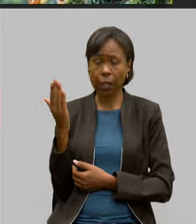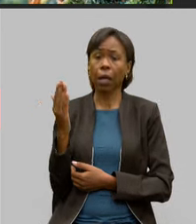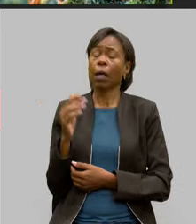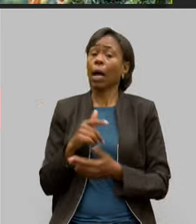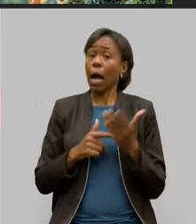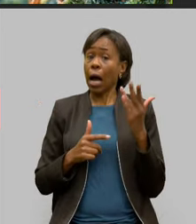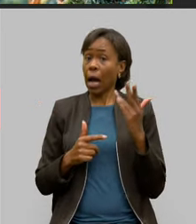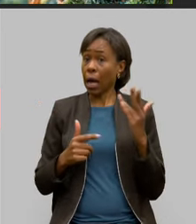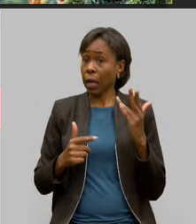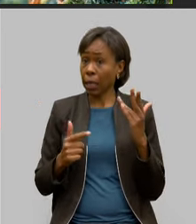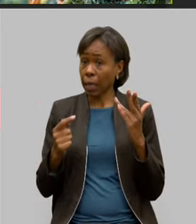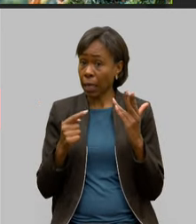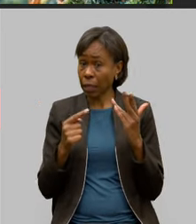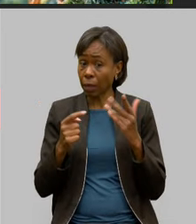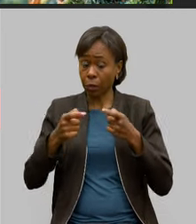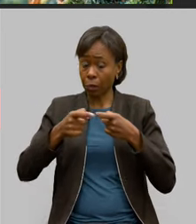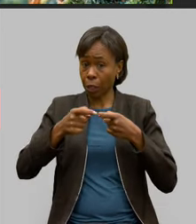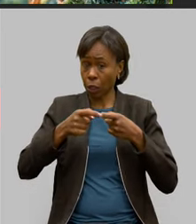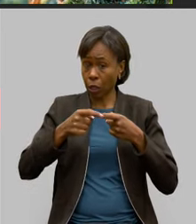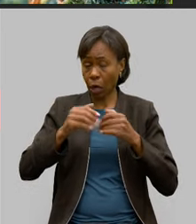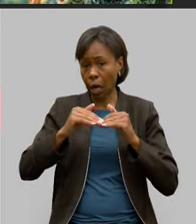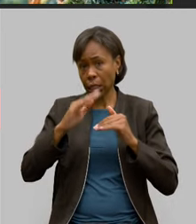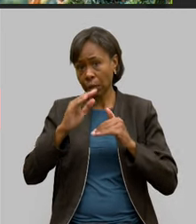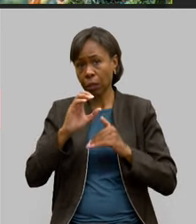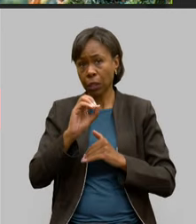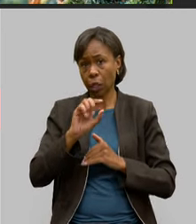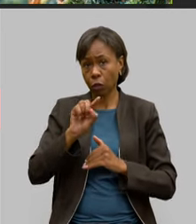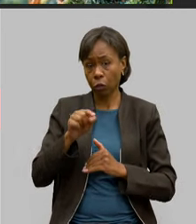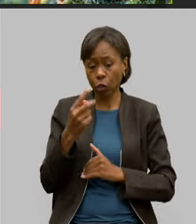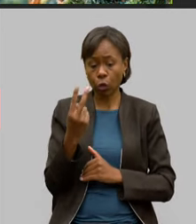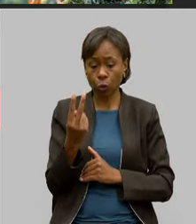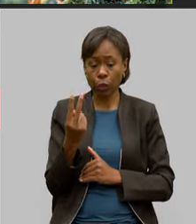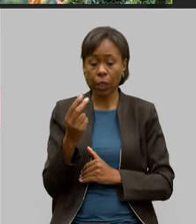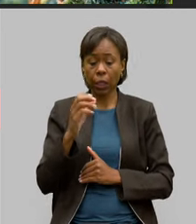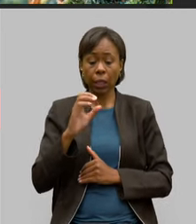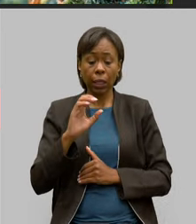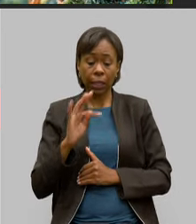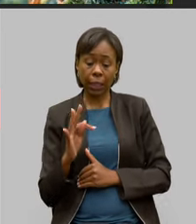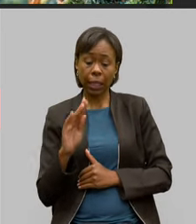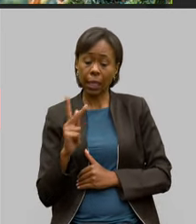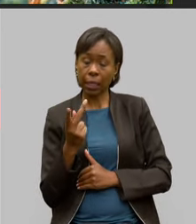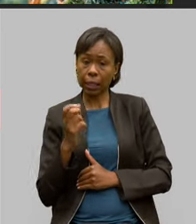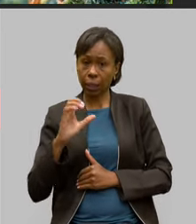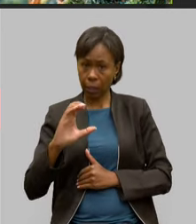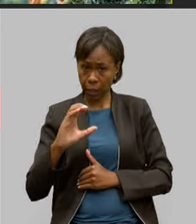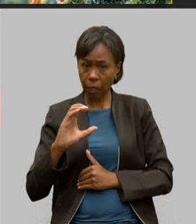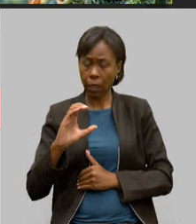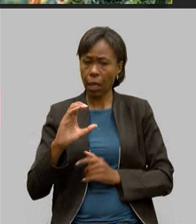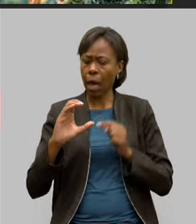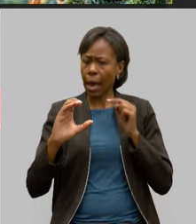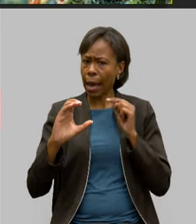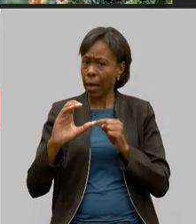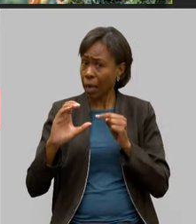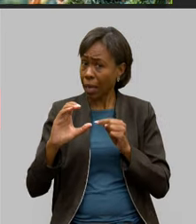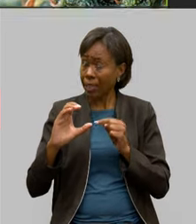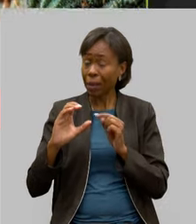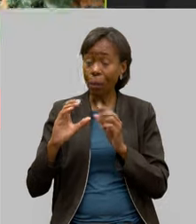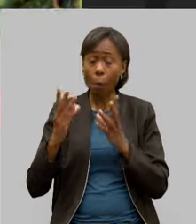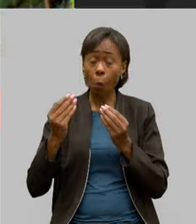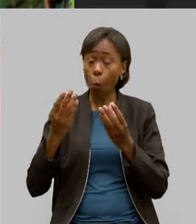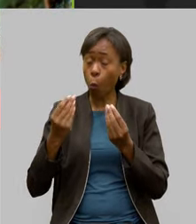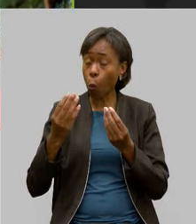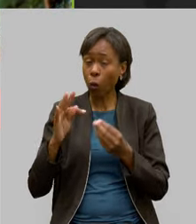aquela acima de 02 de thc a grande fonte de thc e nós fizemos uma